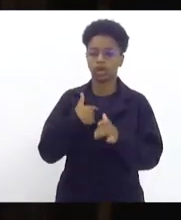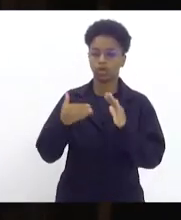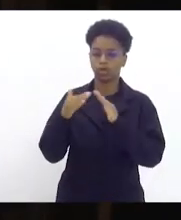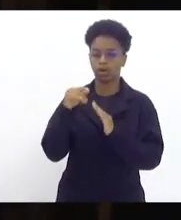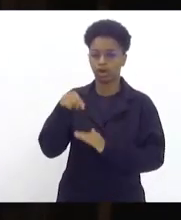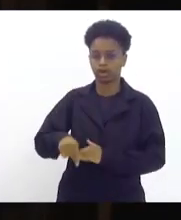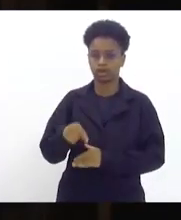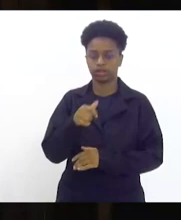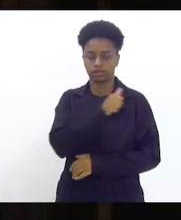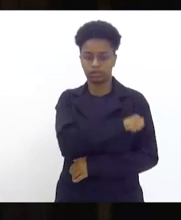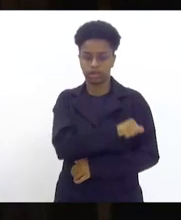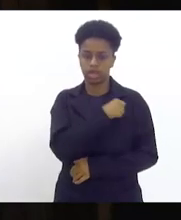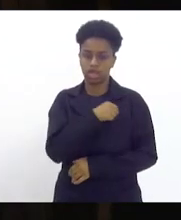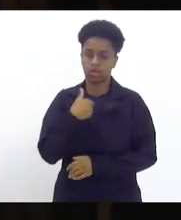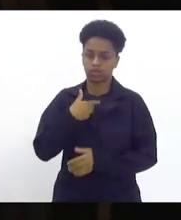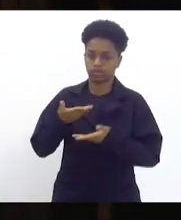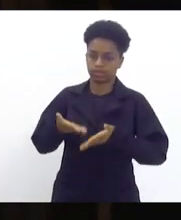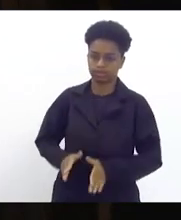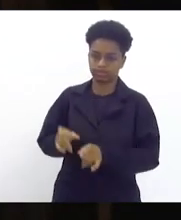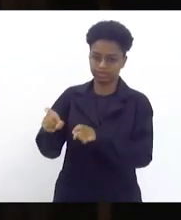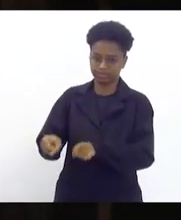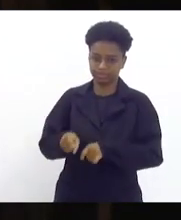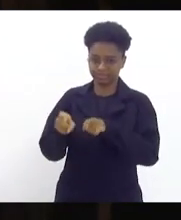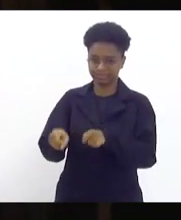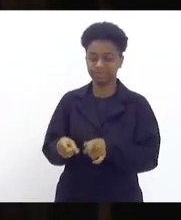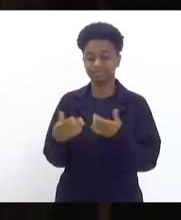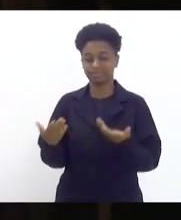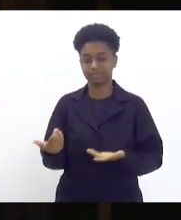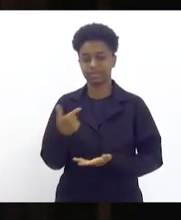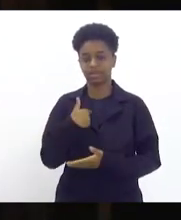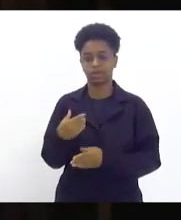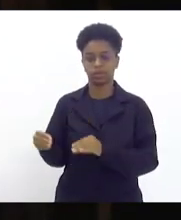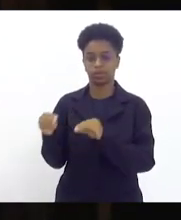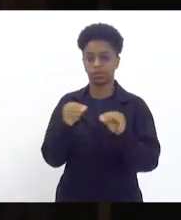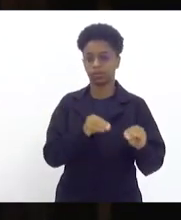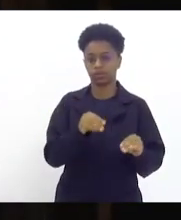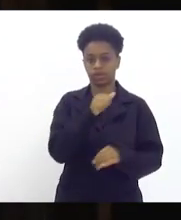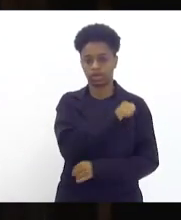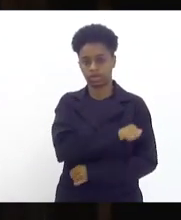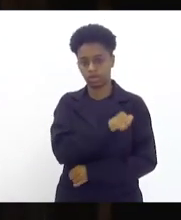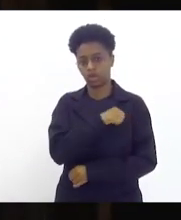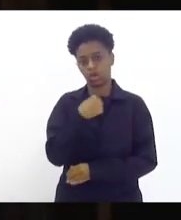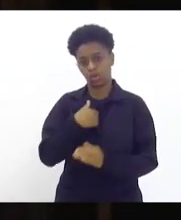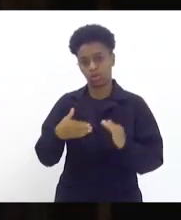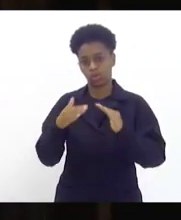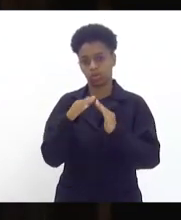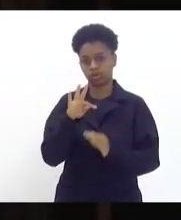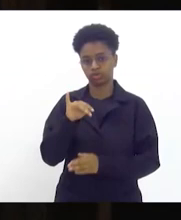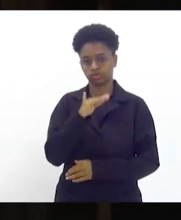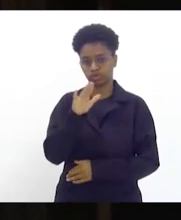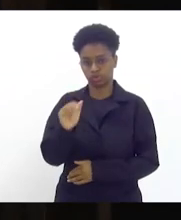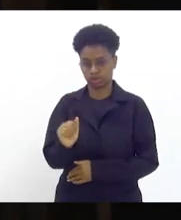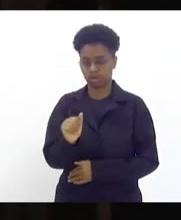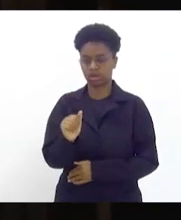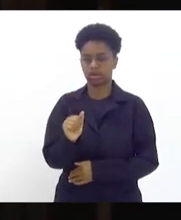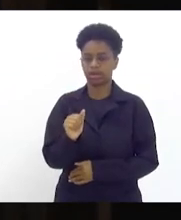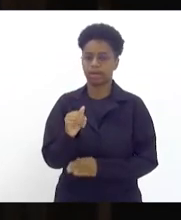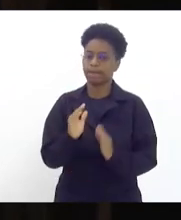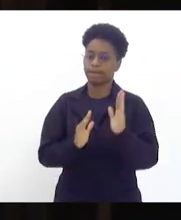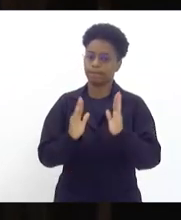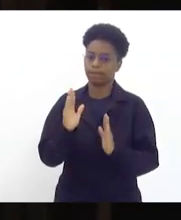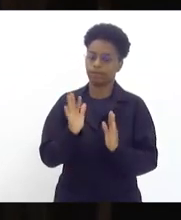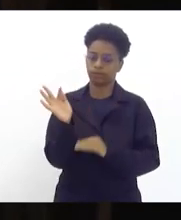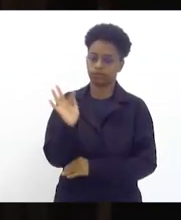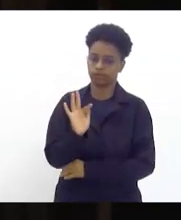eu sou do interior sou da roça então quando vim fazer faculdade aqui no Rio e acabei morando na Tijuca durante o meu período de